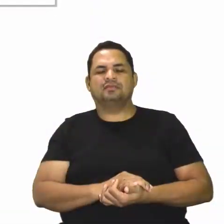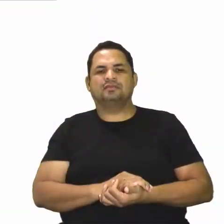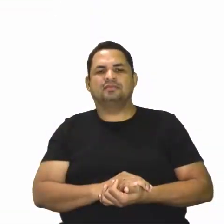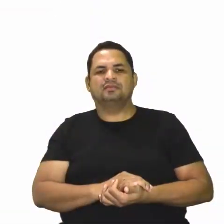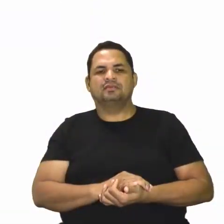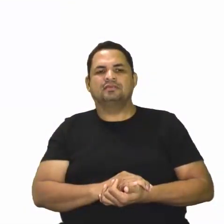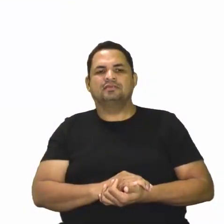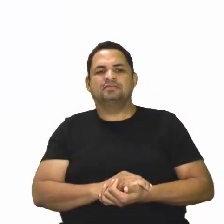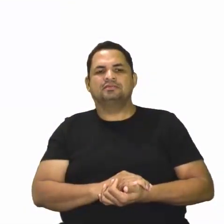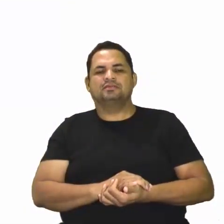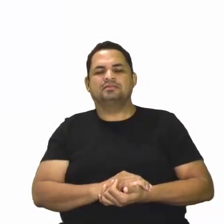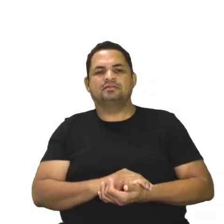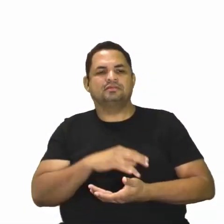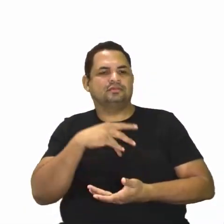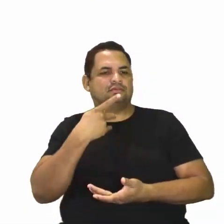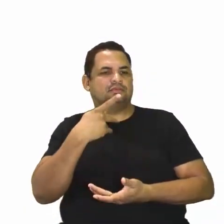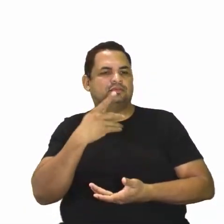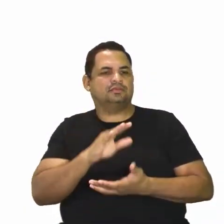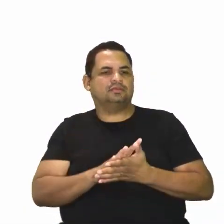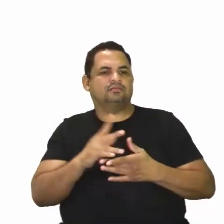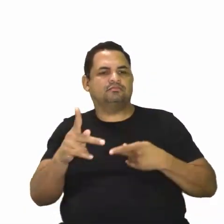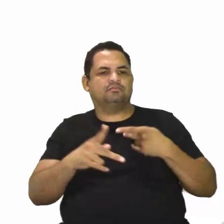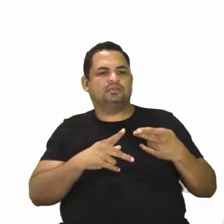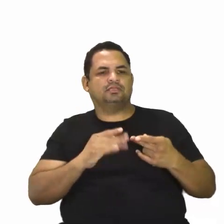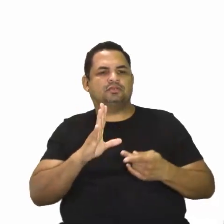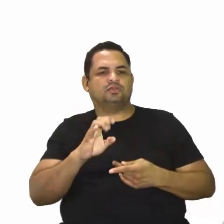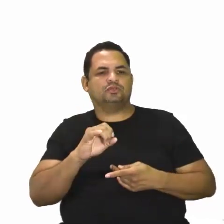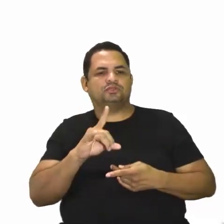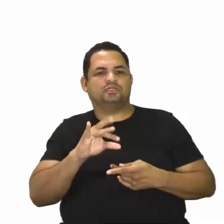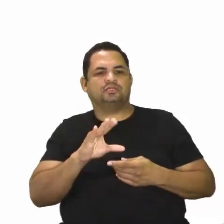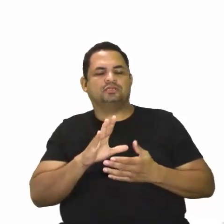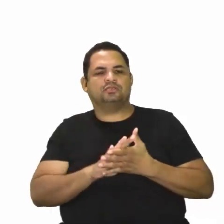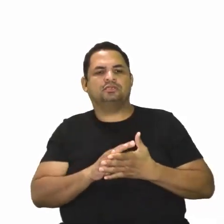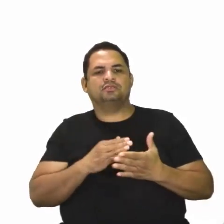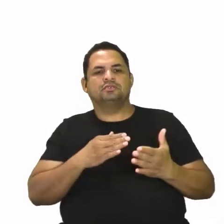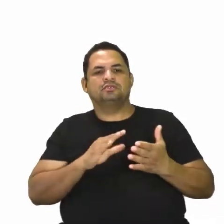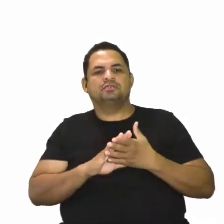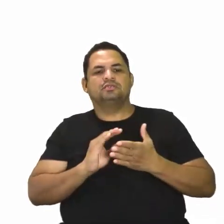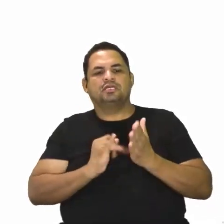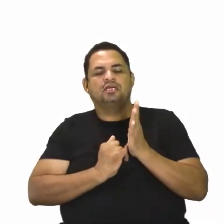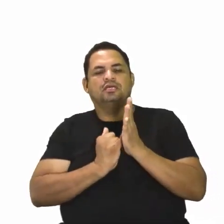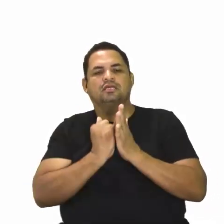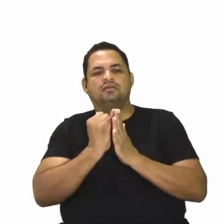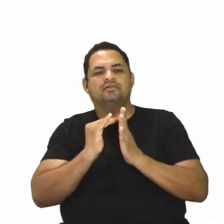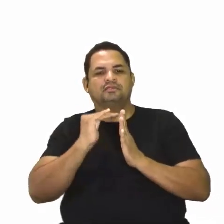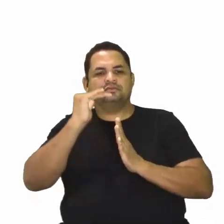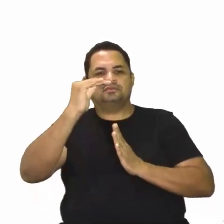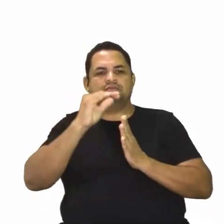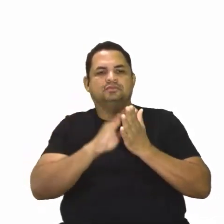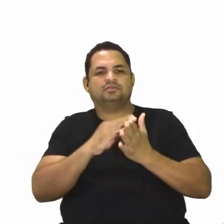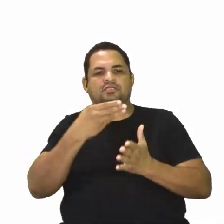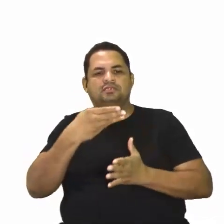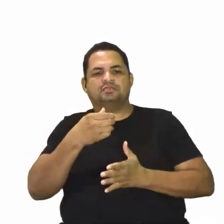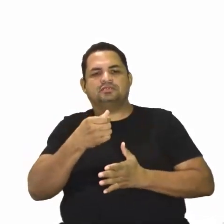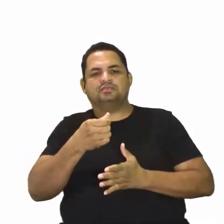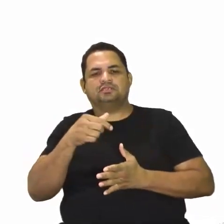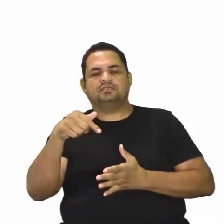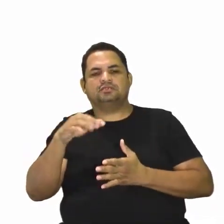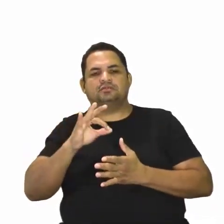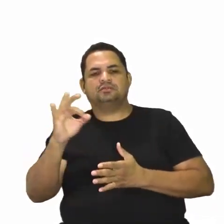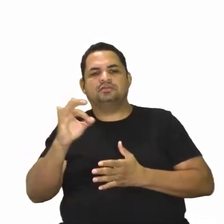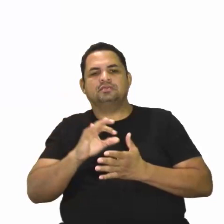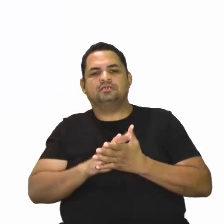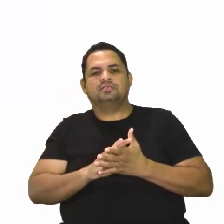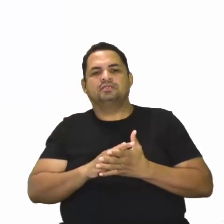Nós estamos justamente falando sobre o plano cruzado, que vai aumentar a inflação para 367%, o